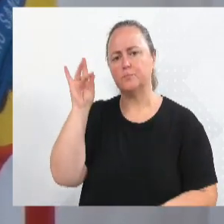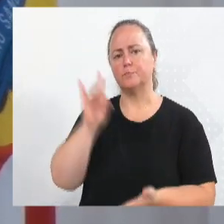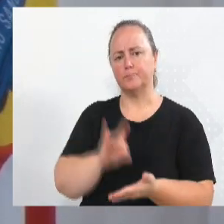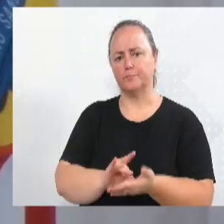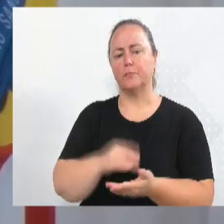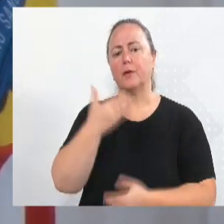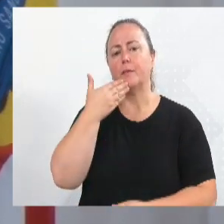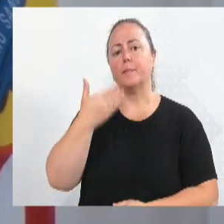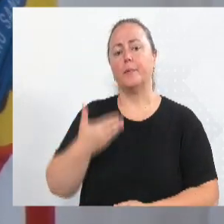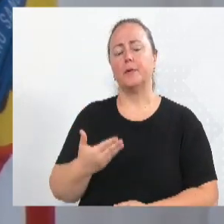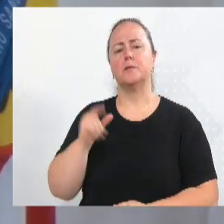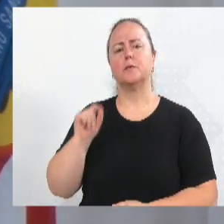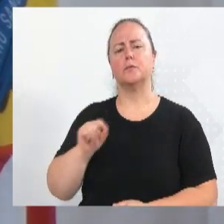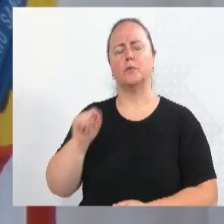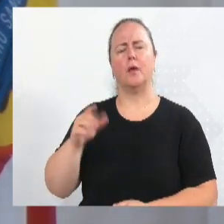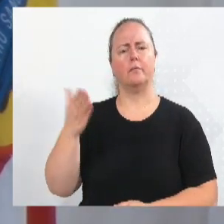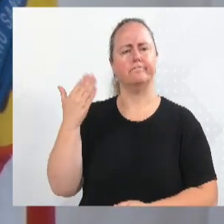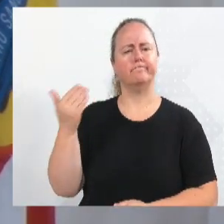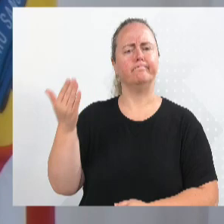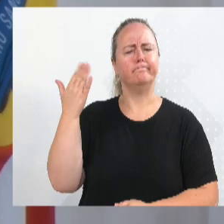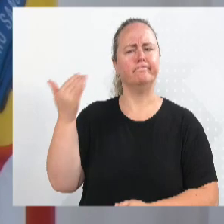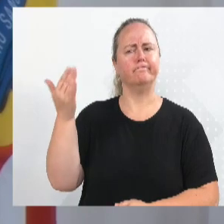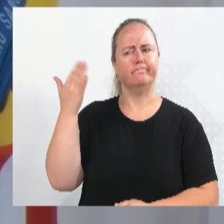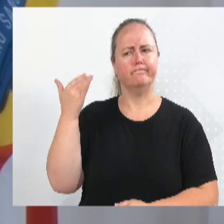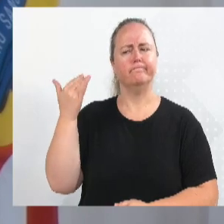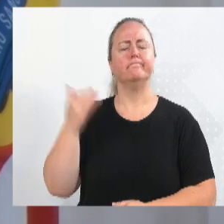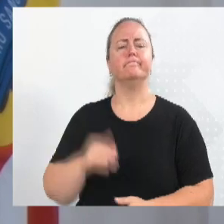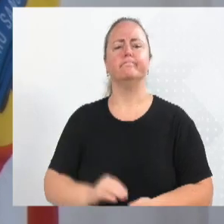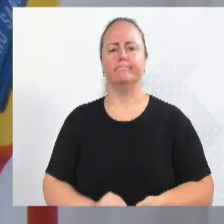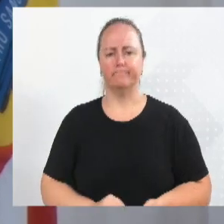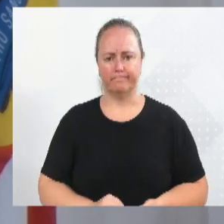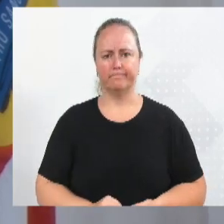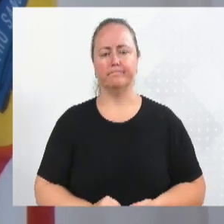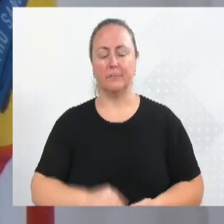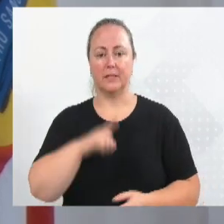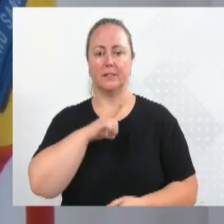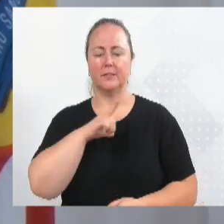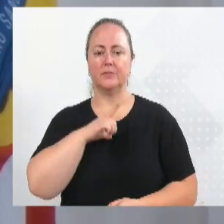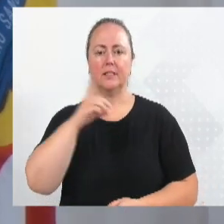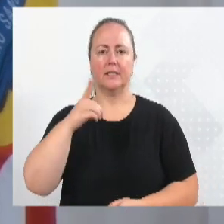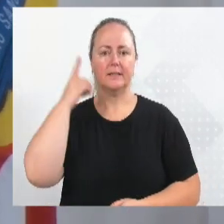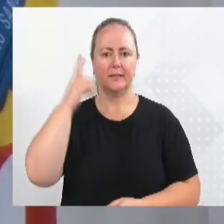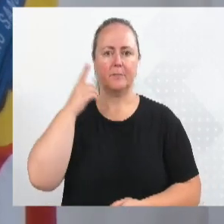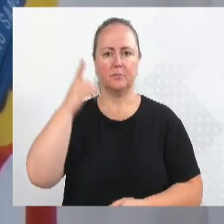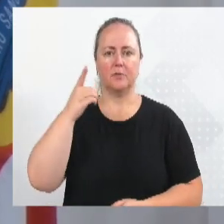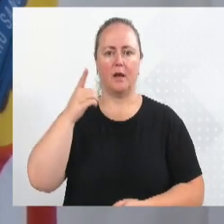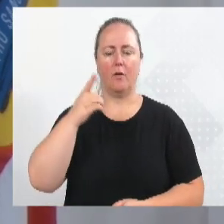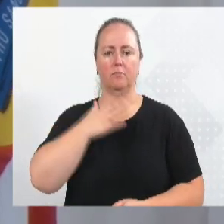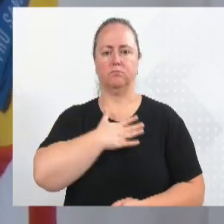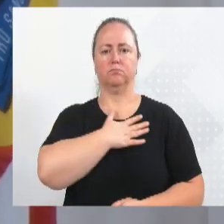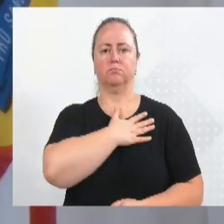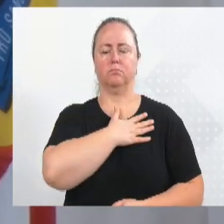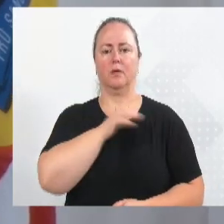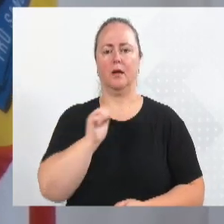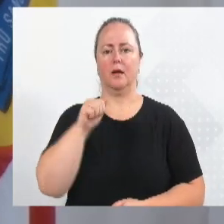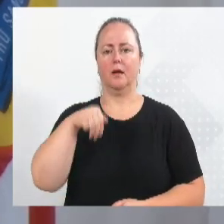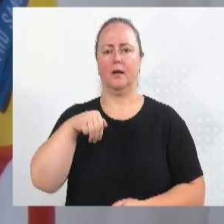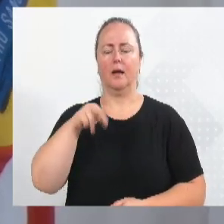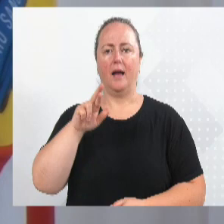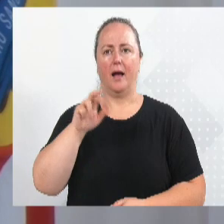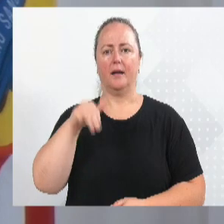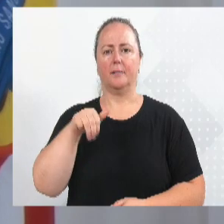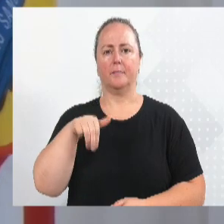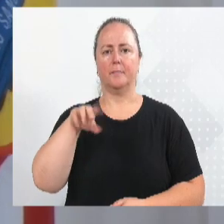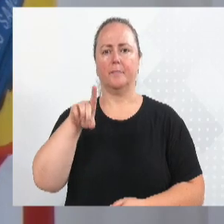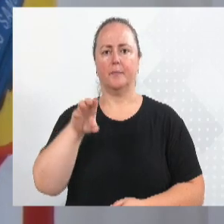um pedido que foi feito lá atrás pelo então deputado Coronel Armando, que numa visita aqui em Blumenau,